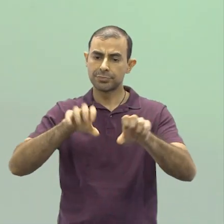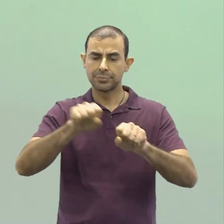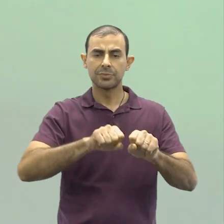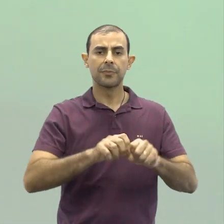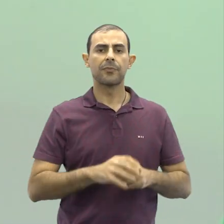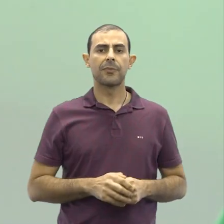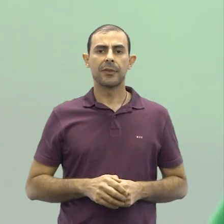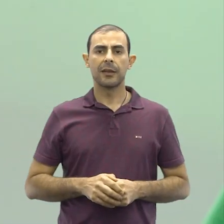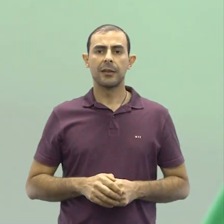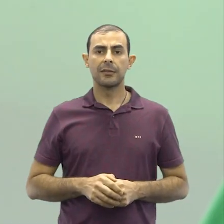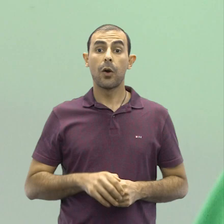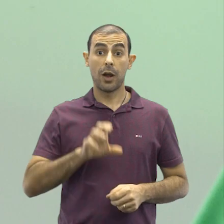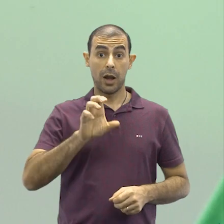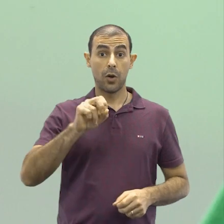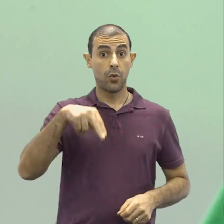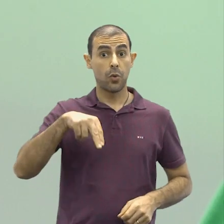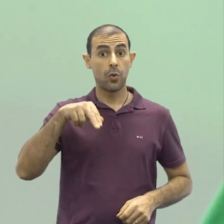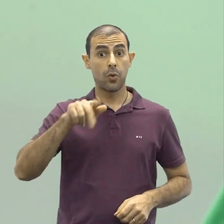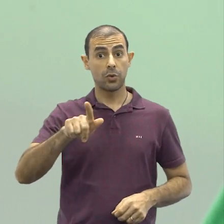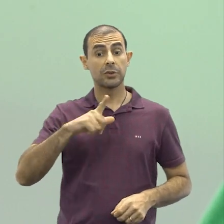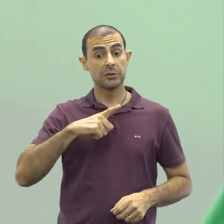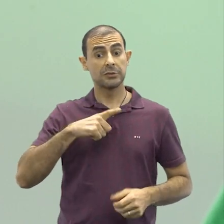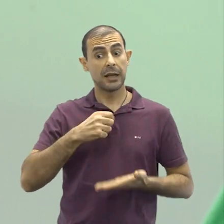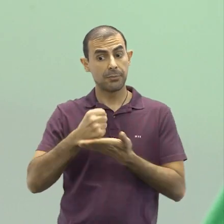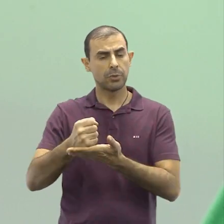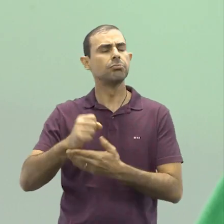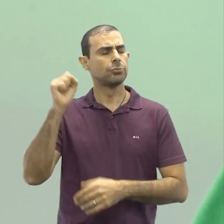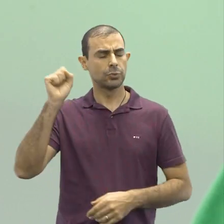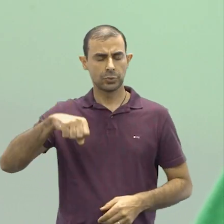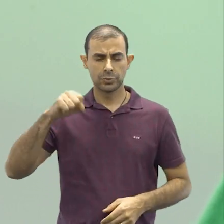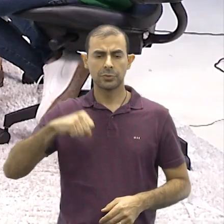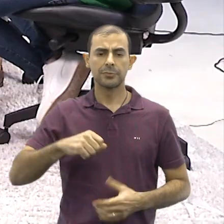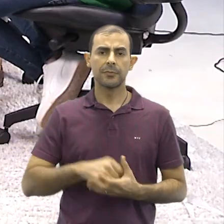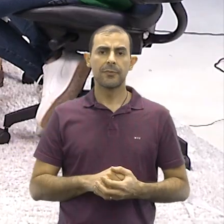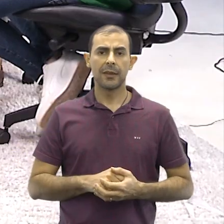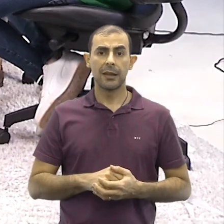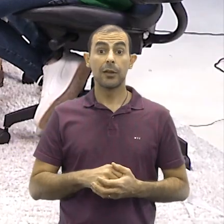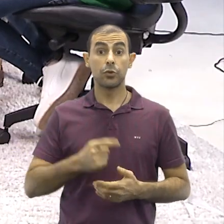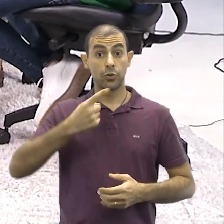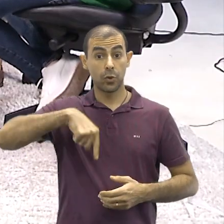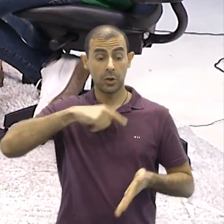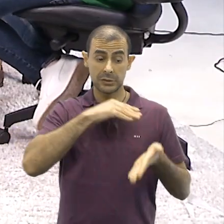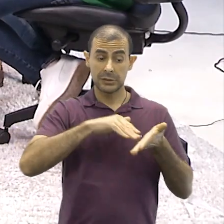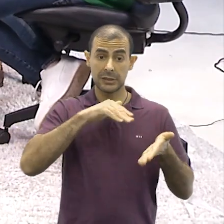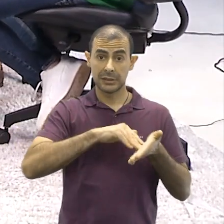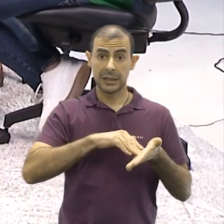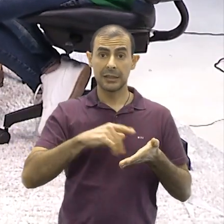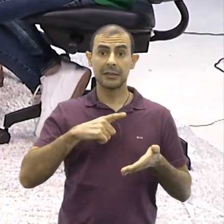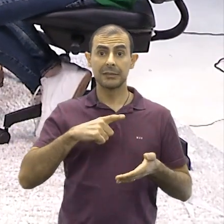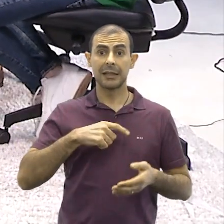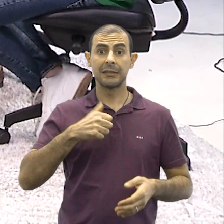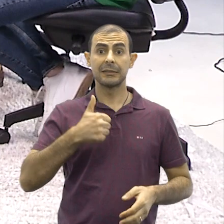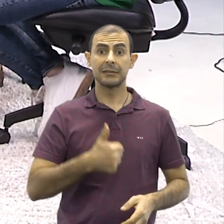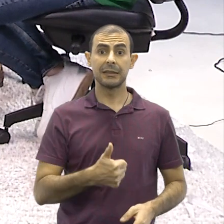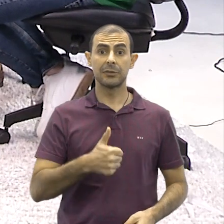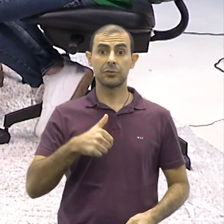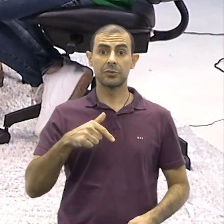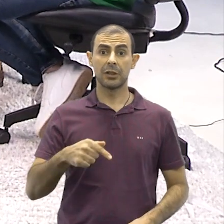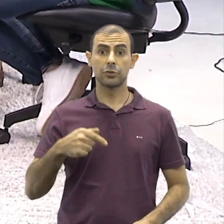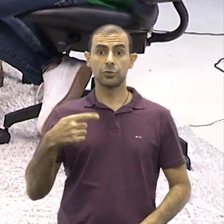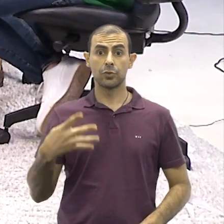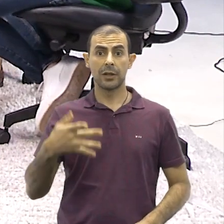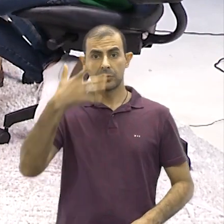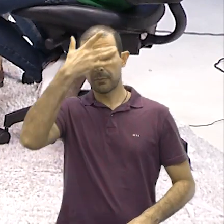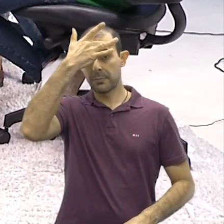então, o suporte da SUBEA. Sim. São quantas ONGs aqui em Campo Grande? Cadastradas junto à subsecretaria, hoje nós temos 174